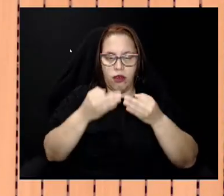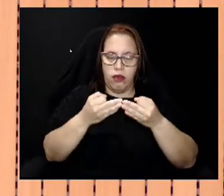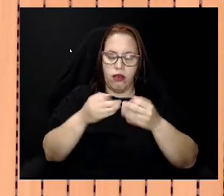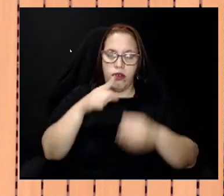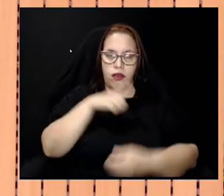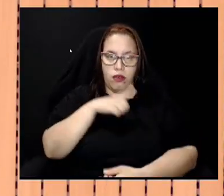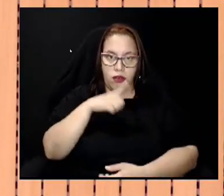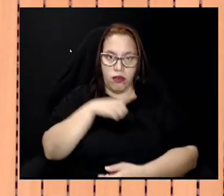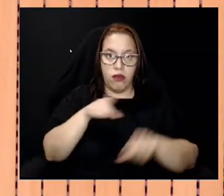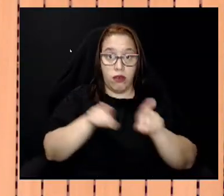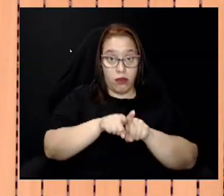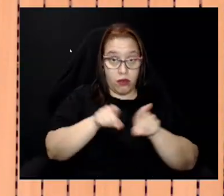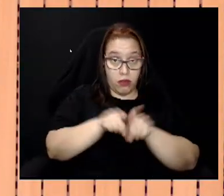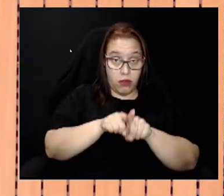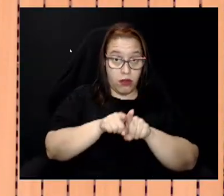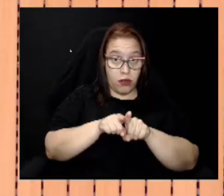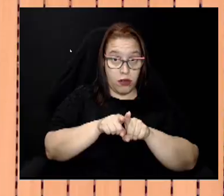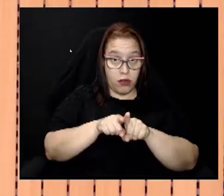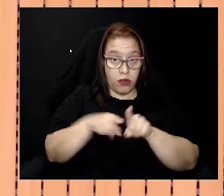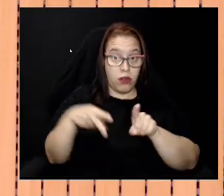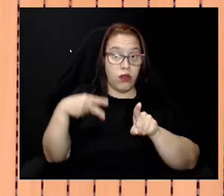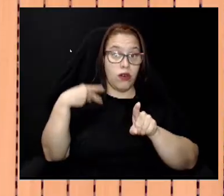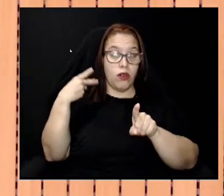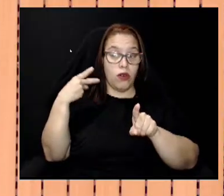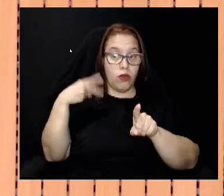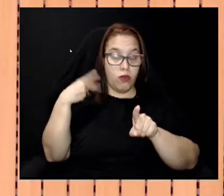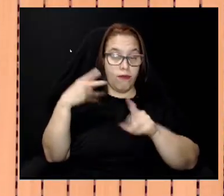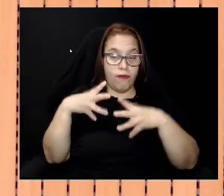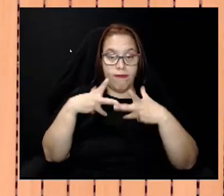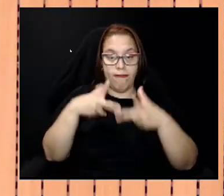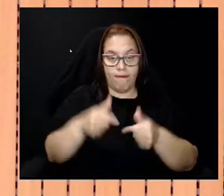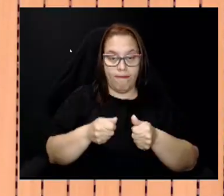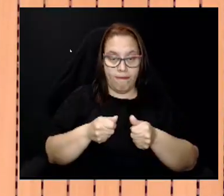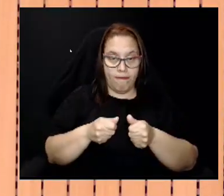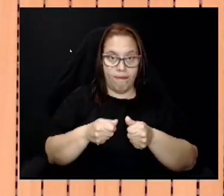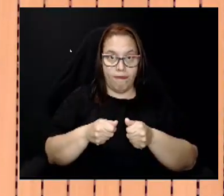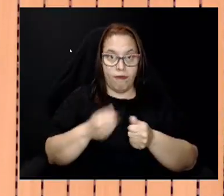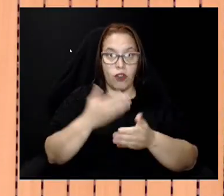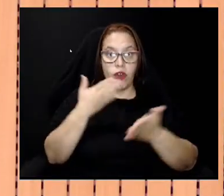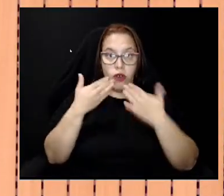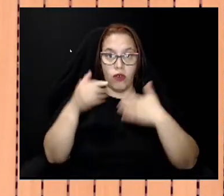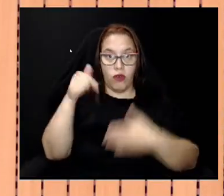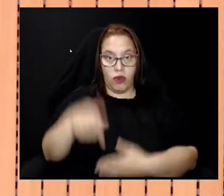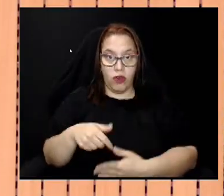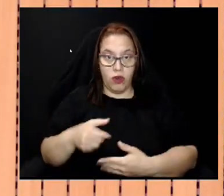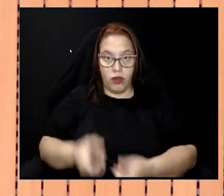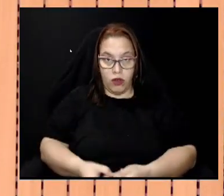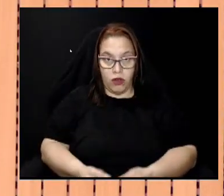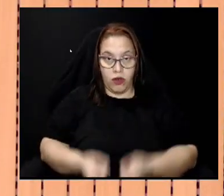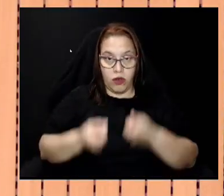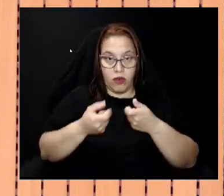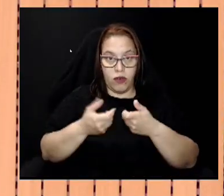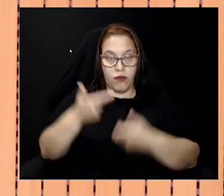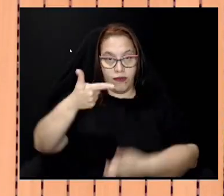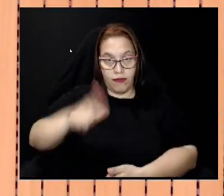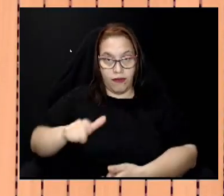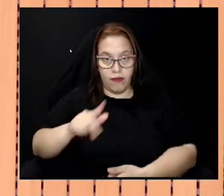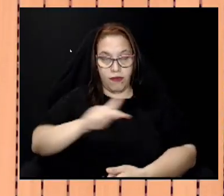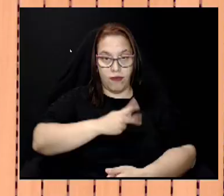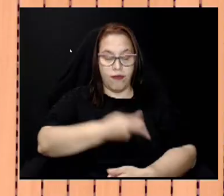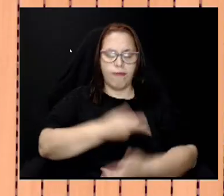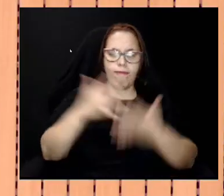que tenha políticas públicas que cubra tudo aquilo que eles comentaram aqui sobre o câncer de ovário. E, mais uma vez, Paulo, parabéns pela